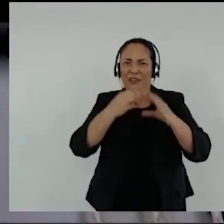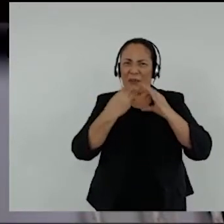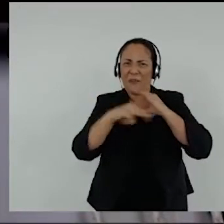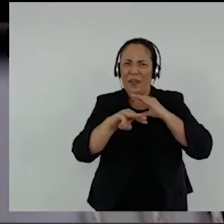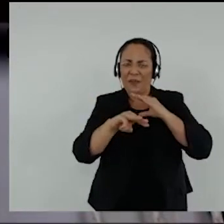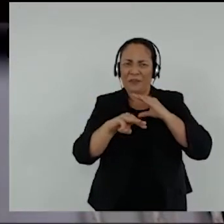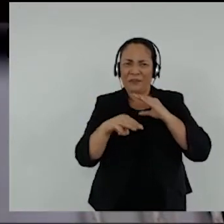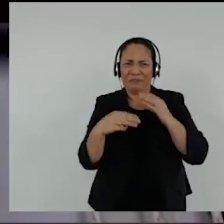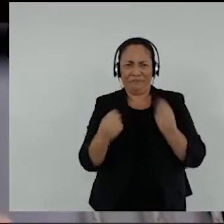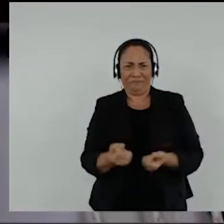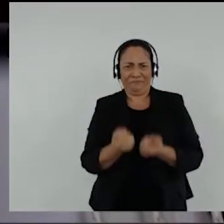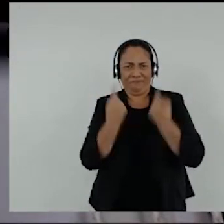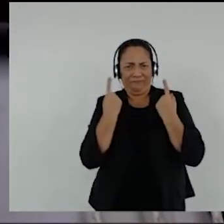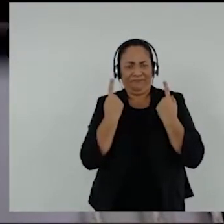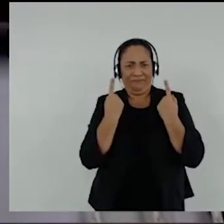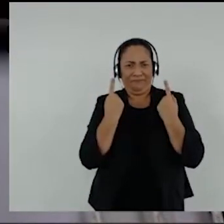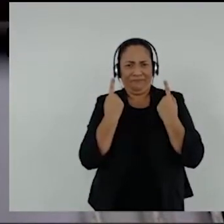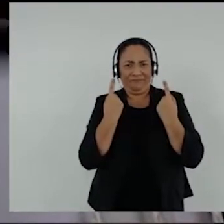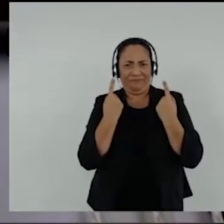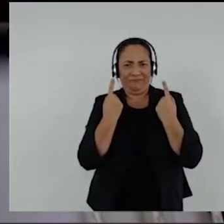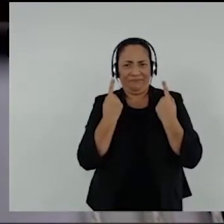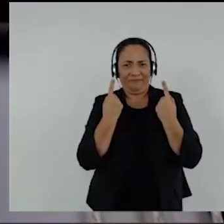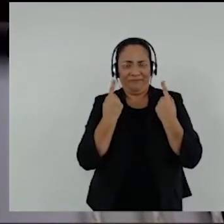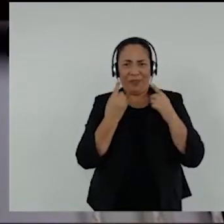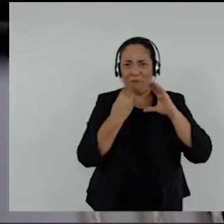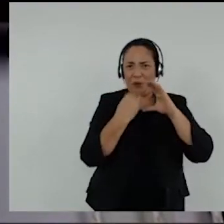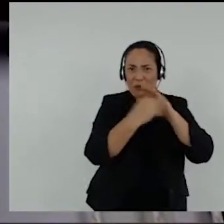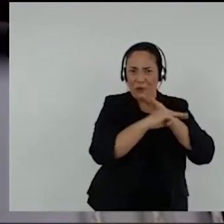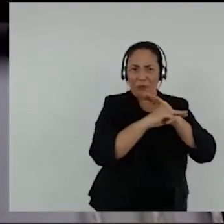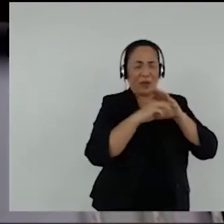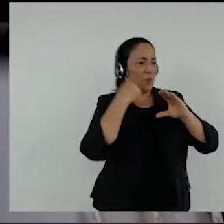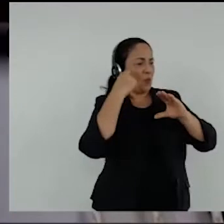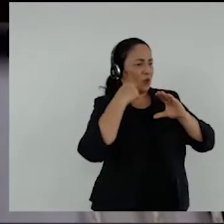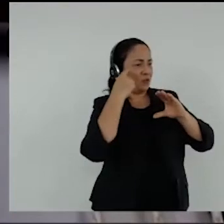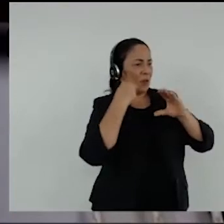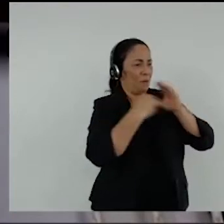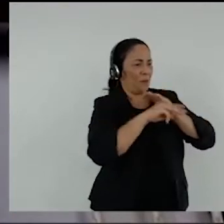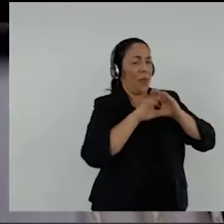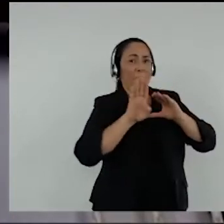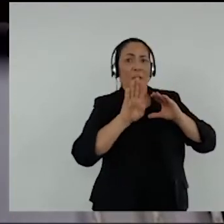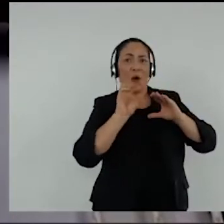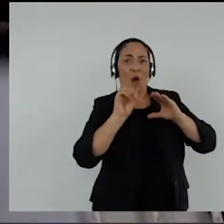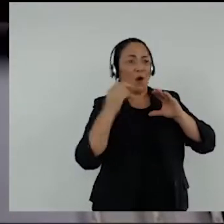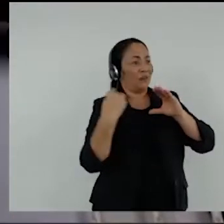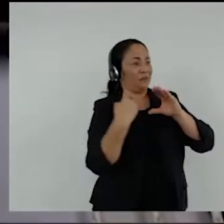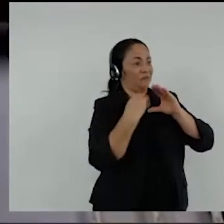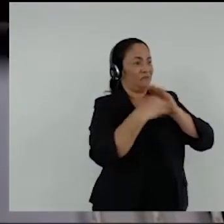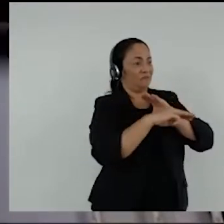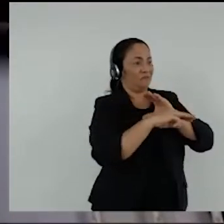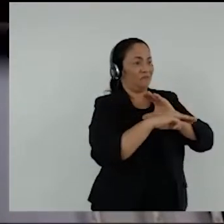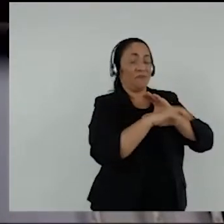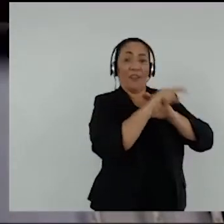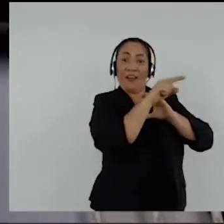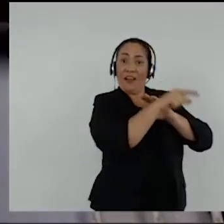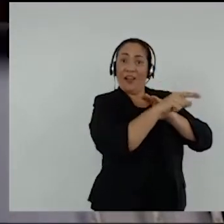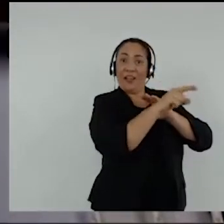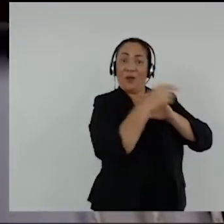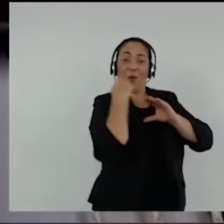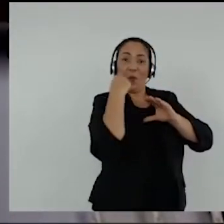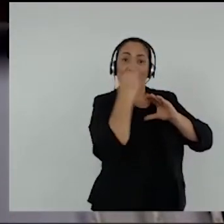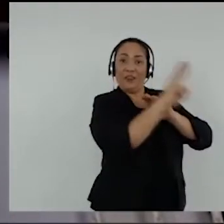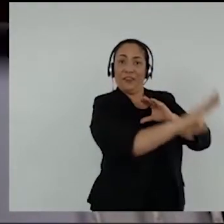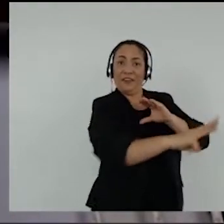ou seja, passa-se para o advogado o boletim de ocorrência, o advogado por e-mail manda as